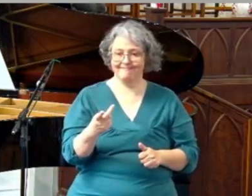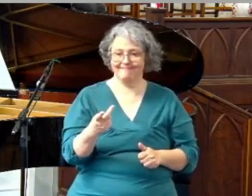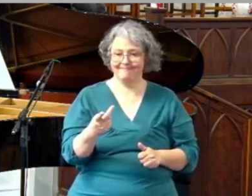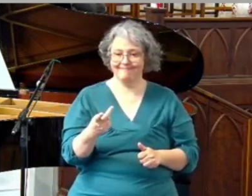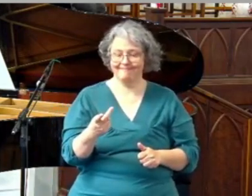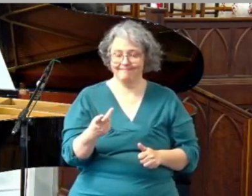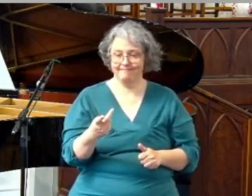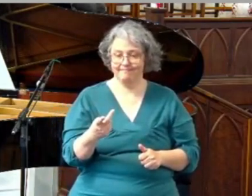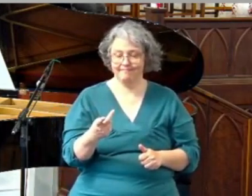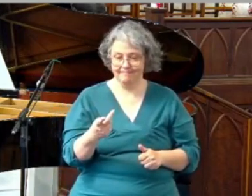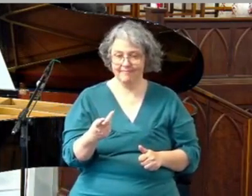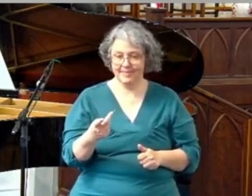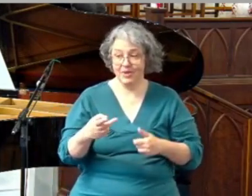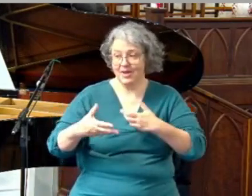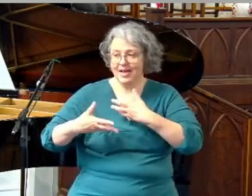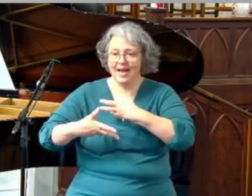Salvador.